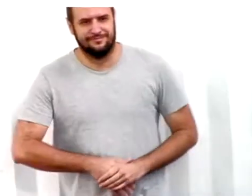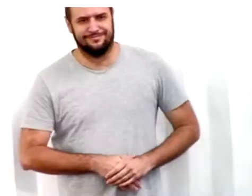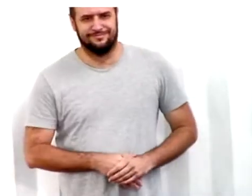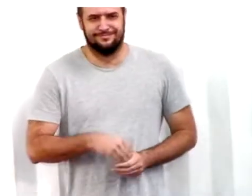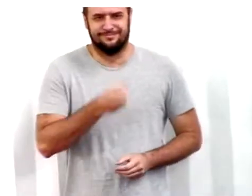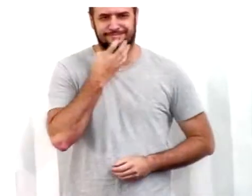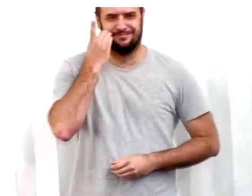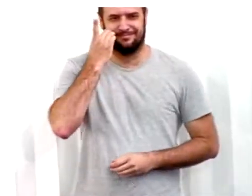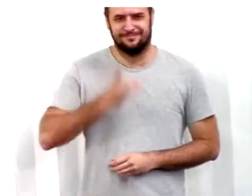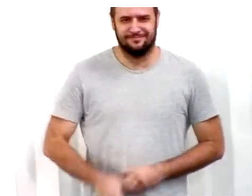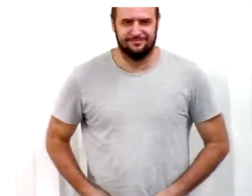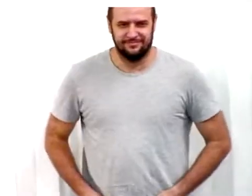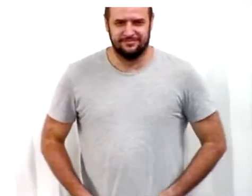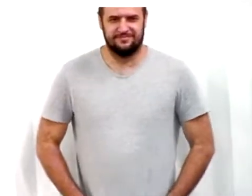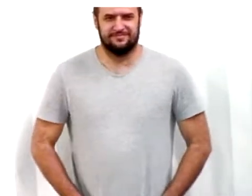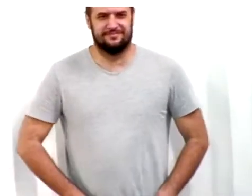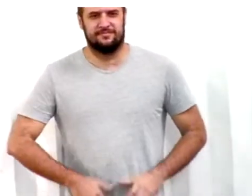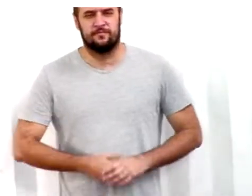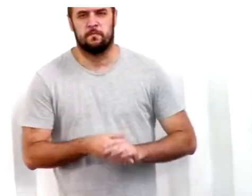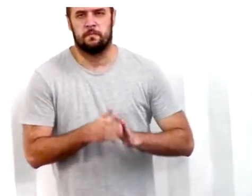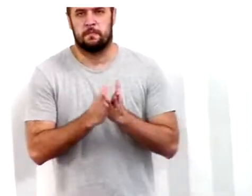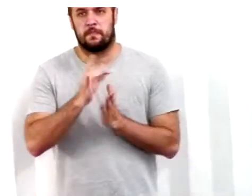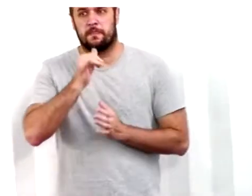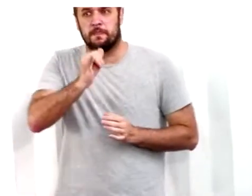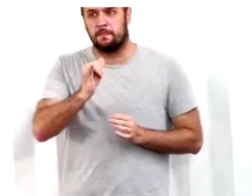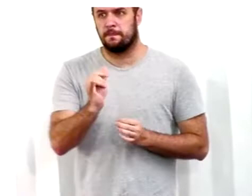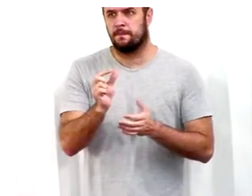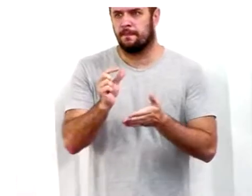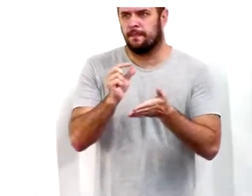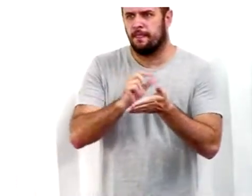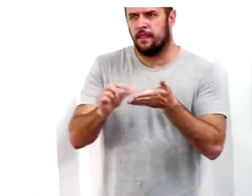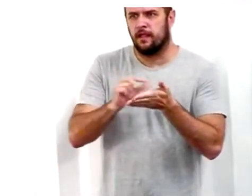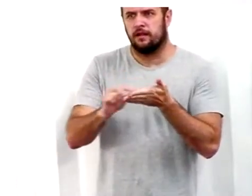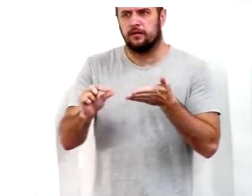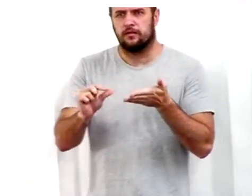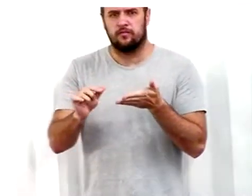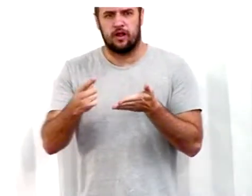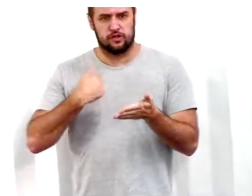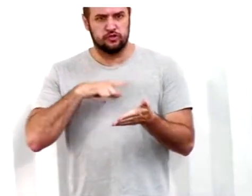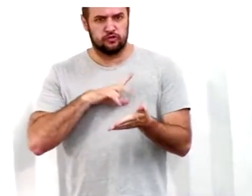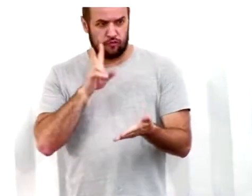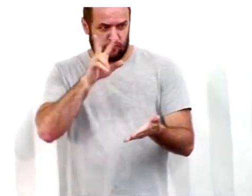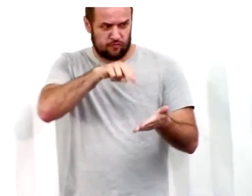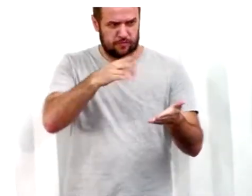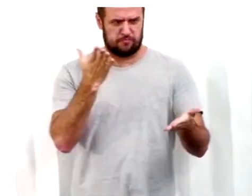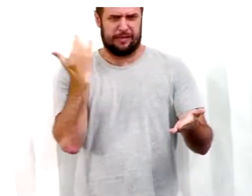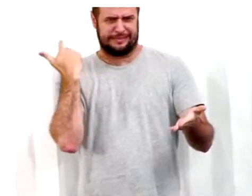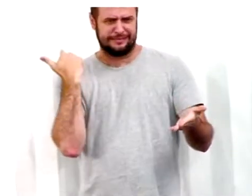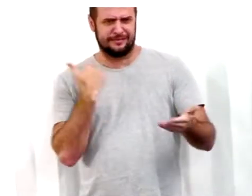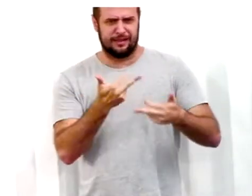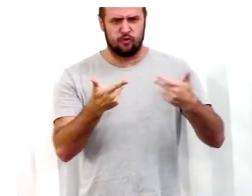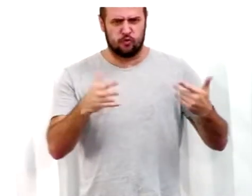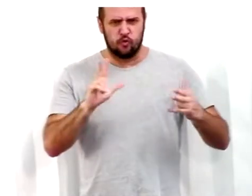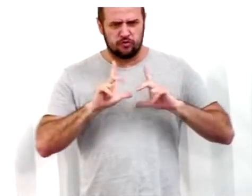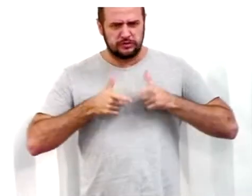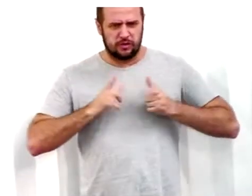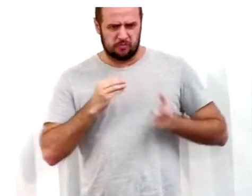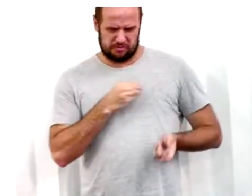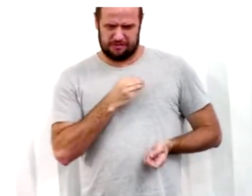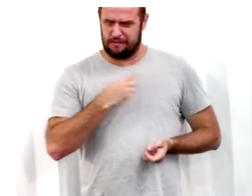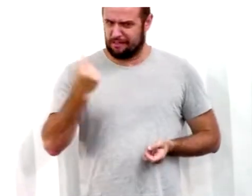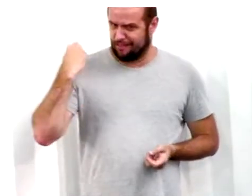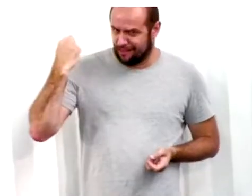mais naquelas coisas que o povo de Israel pecou, naquelas coisas que eles